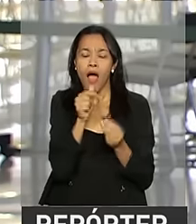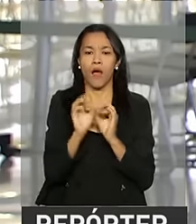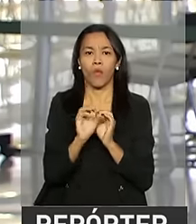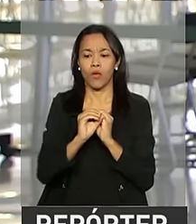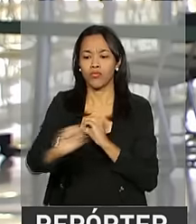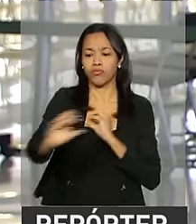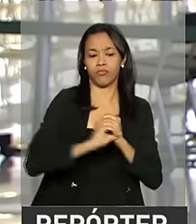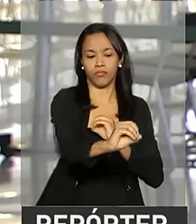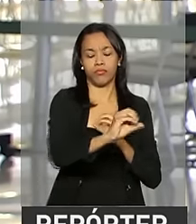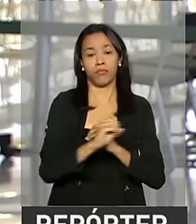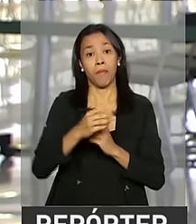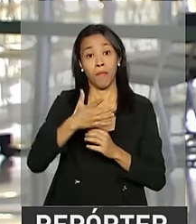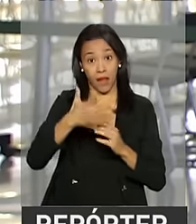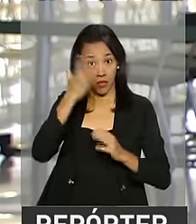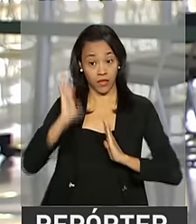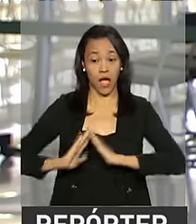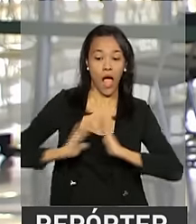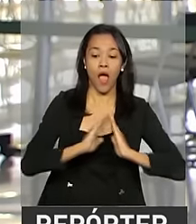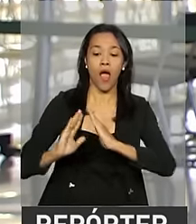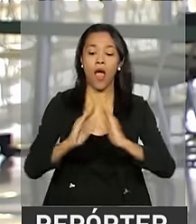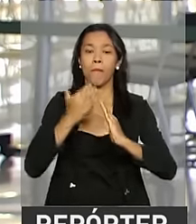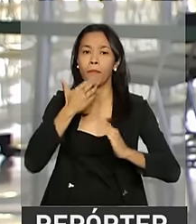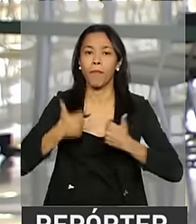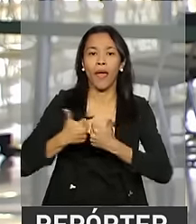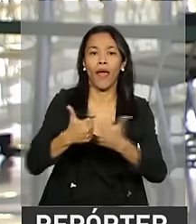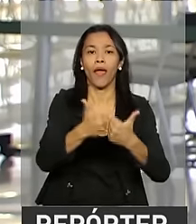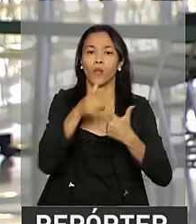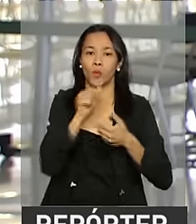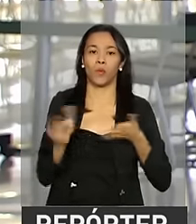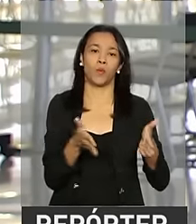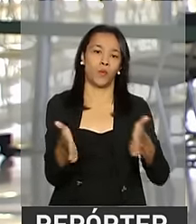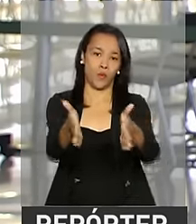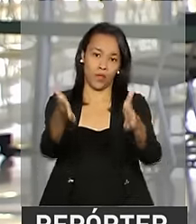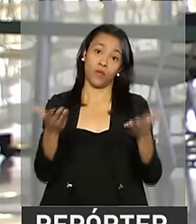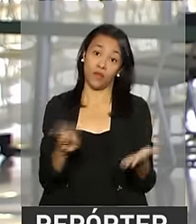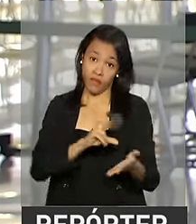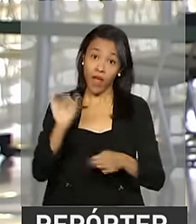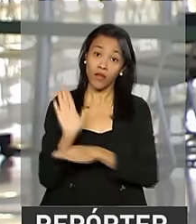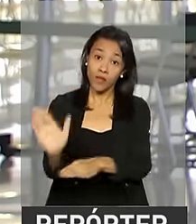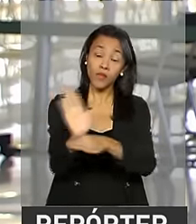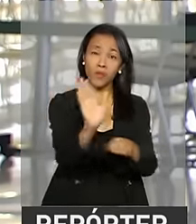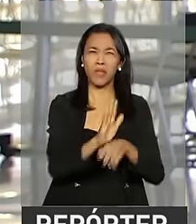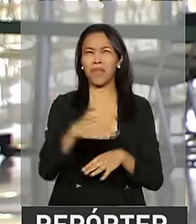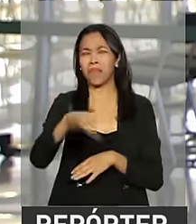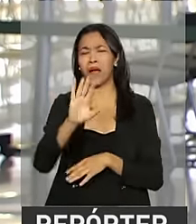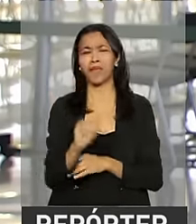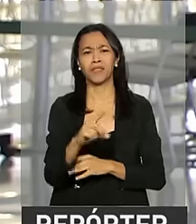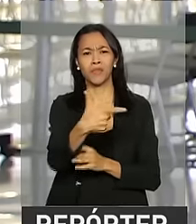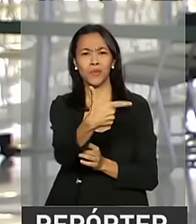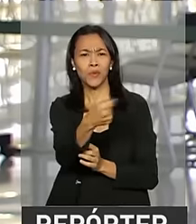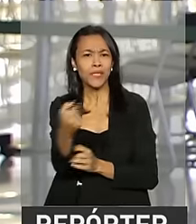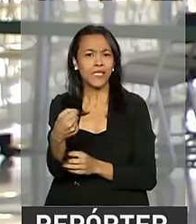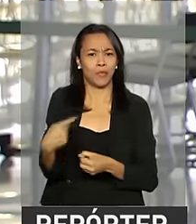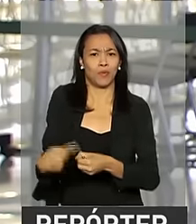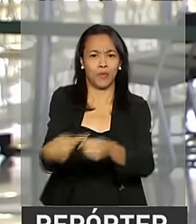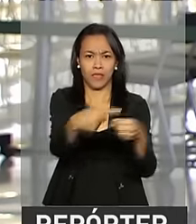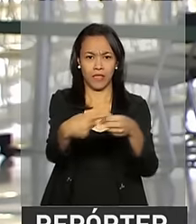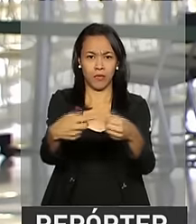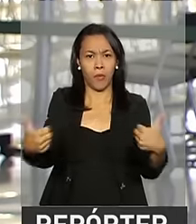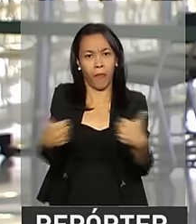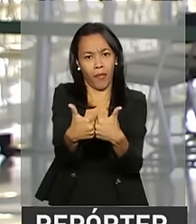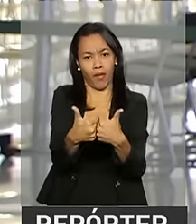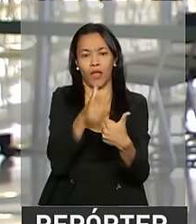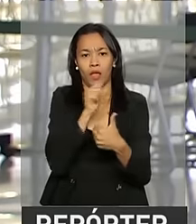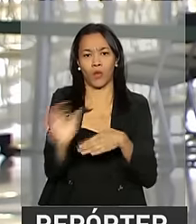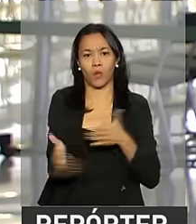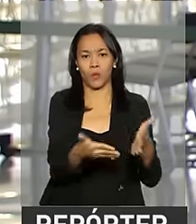e a expectativa é que essas ações aí nessas áreas impactem a vida dos moradores de mais de 200 municípios da região. Só